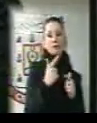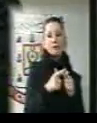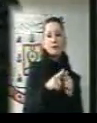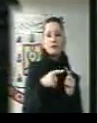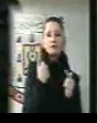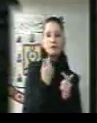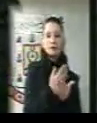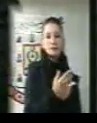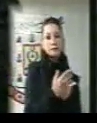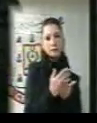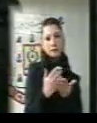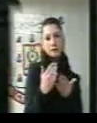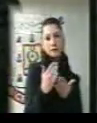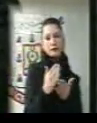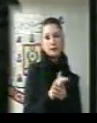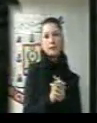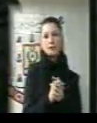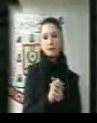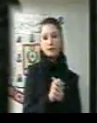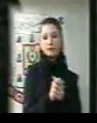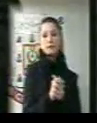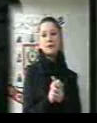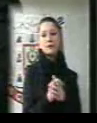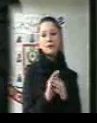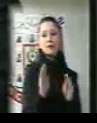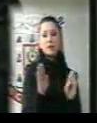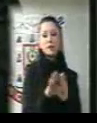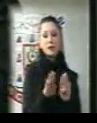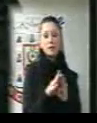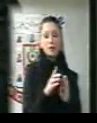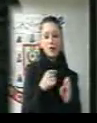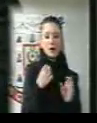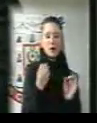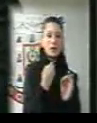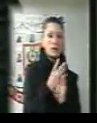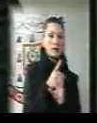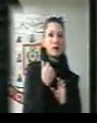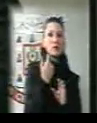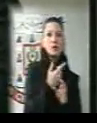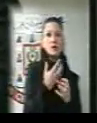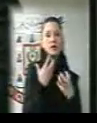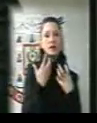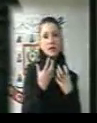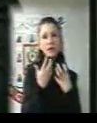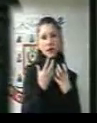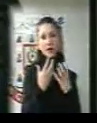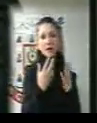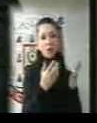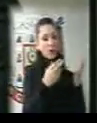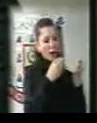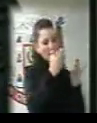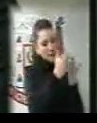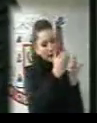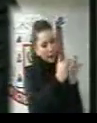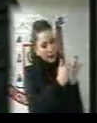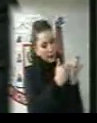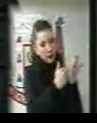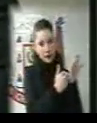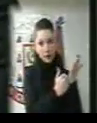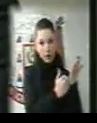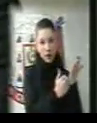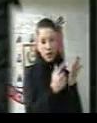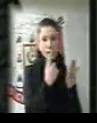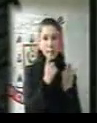a sua permissão, a hora que encerrar esse debate, a gente gostaria de entregar um relatório para o senhor, da Comissão de Obras, é a questão da